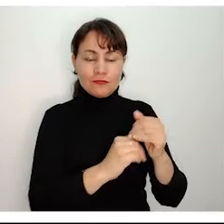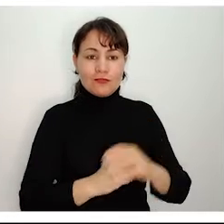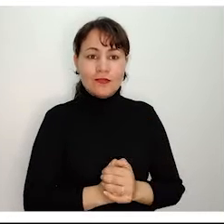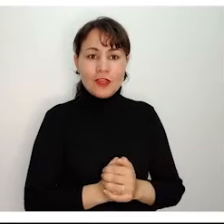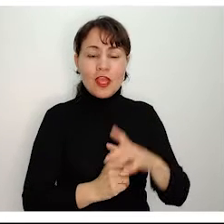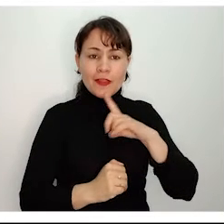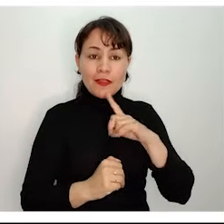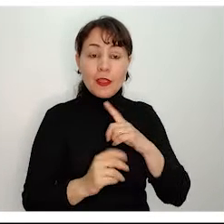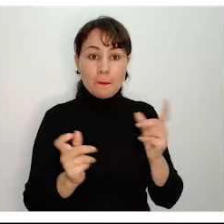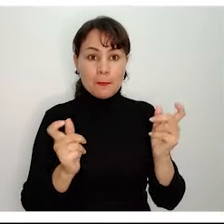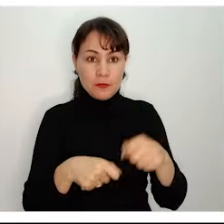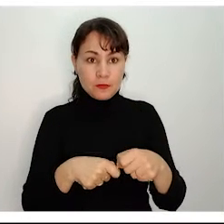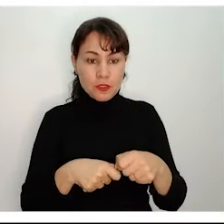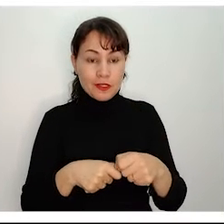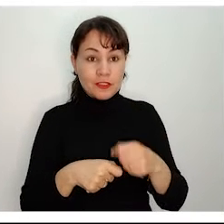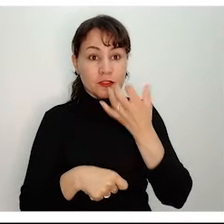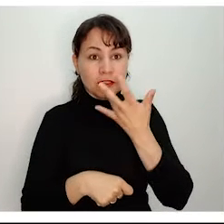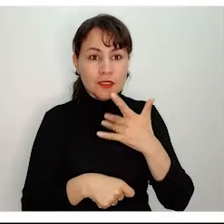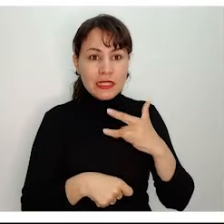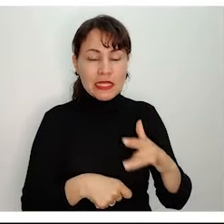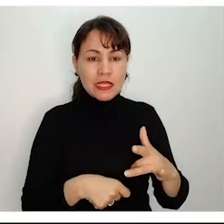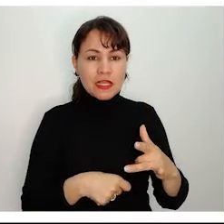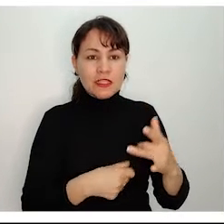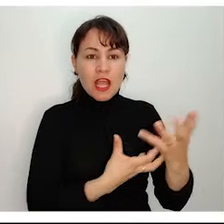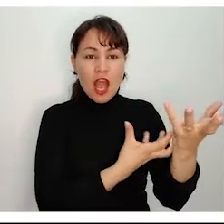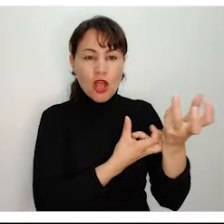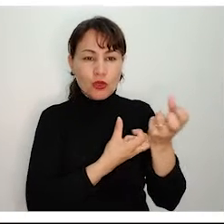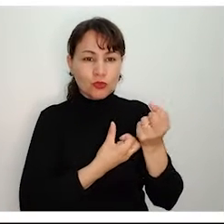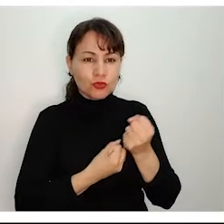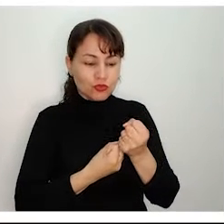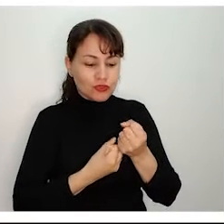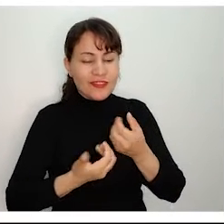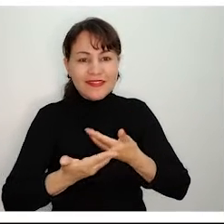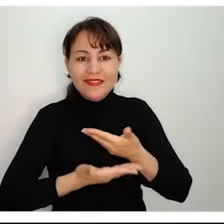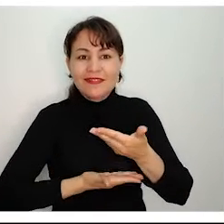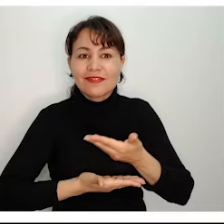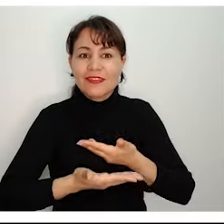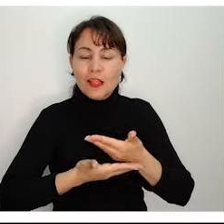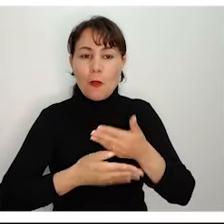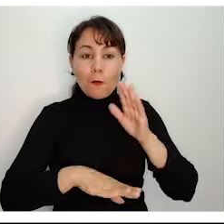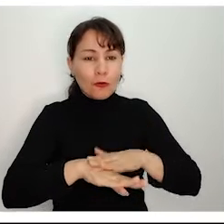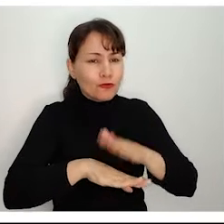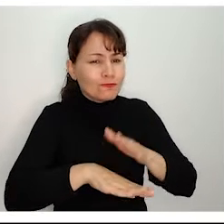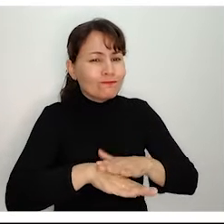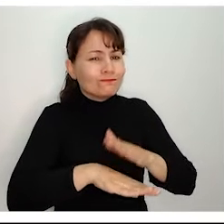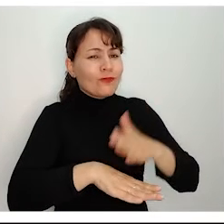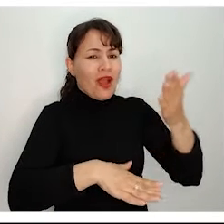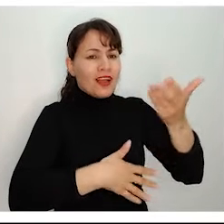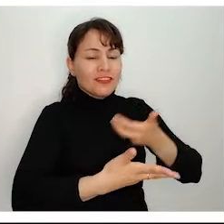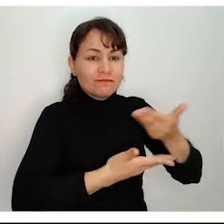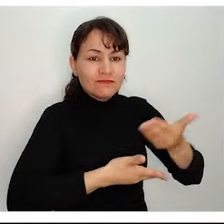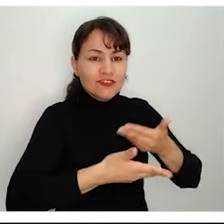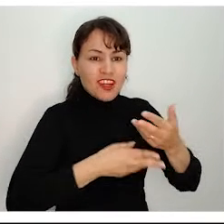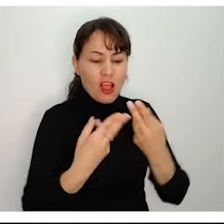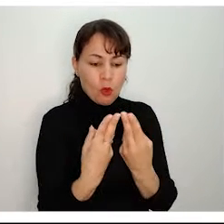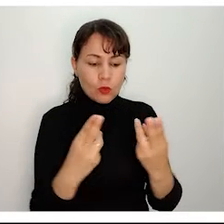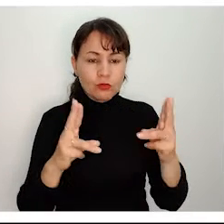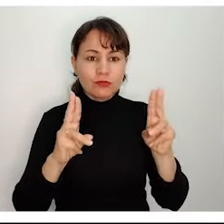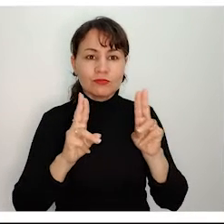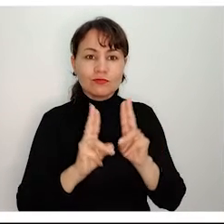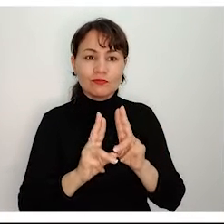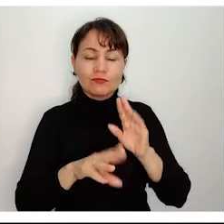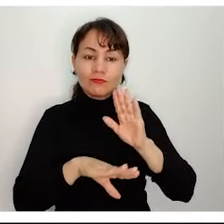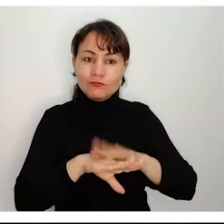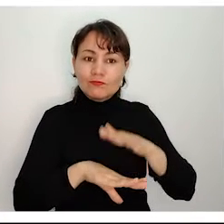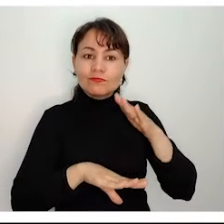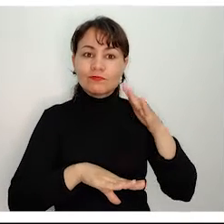troca. E existem capacidades que a criança adquire na interação. Quanto mais interação com